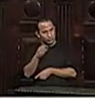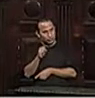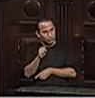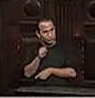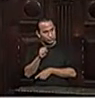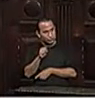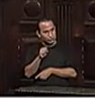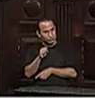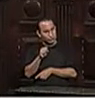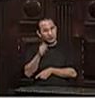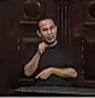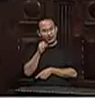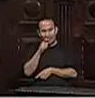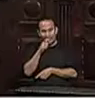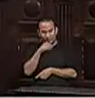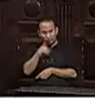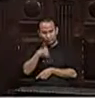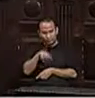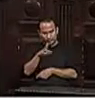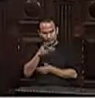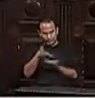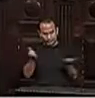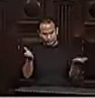milhões foram para o ralo.